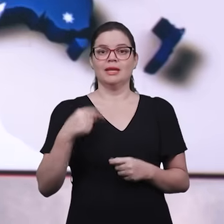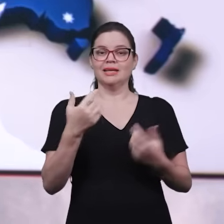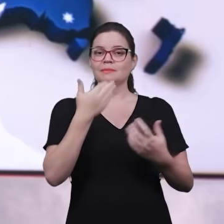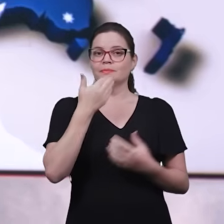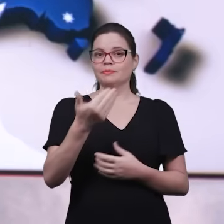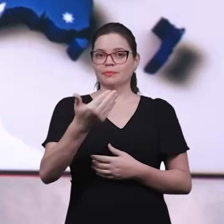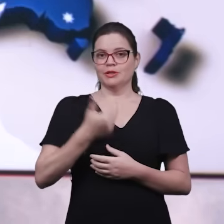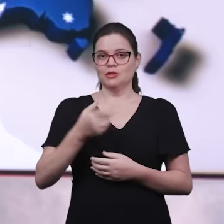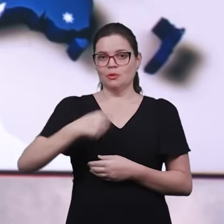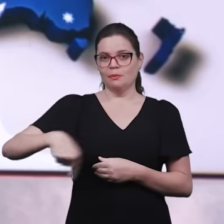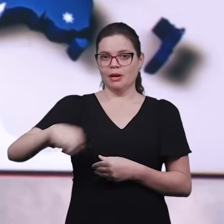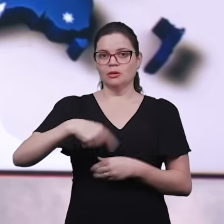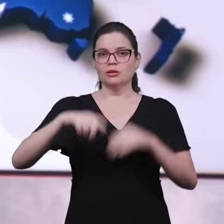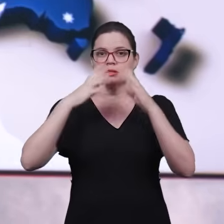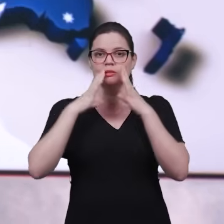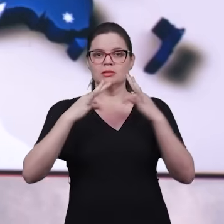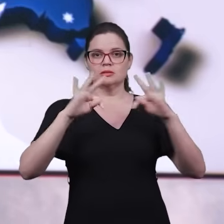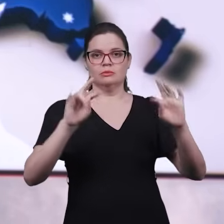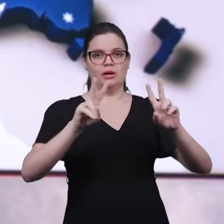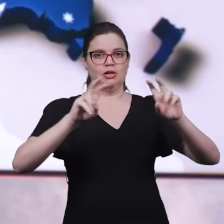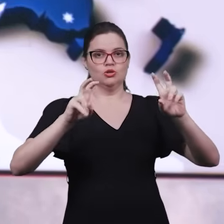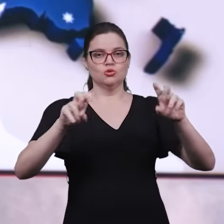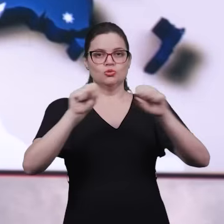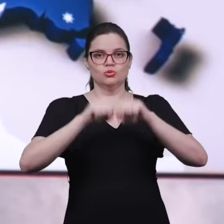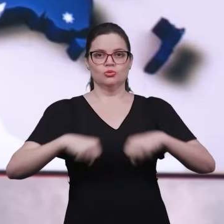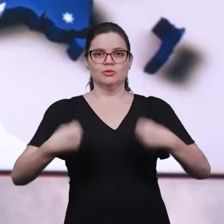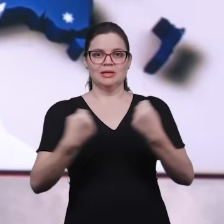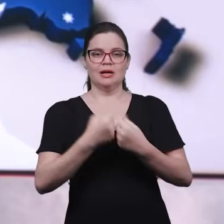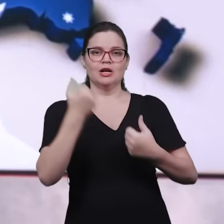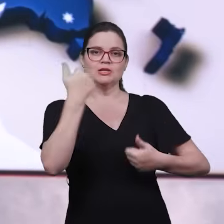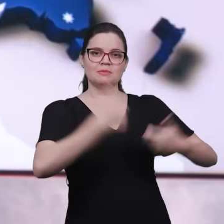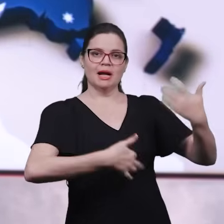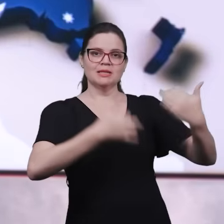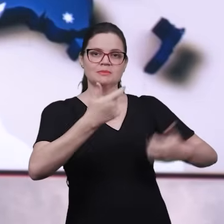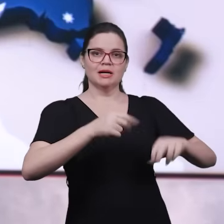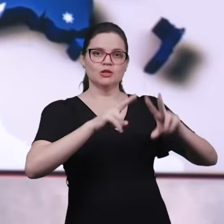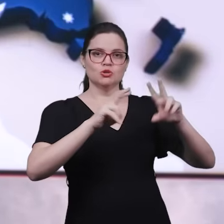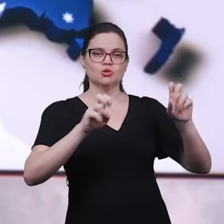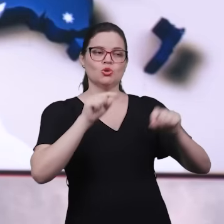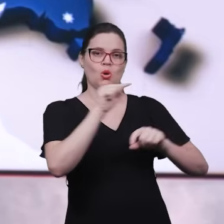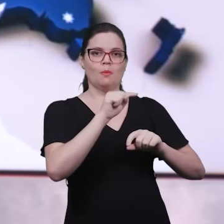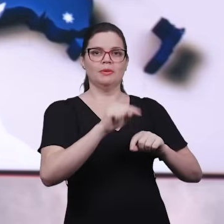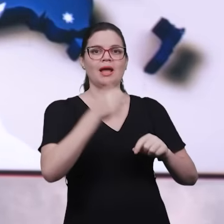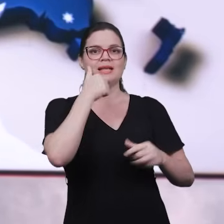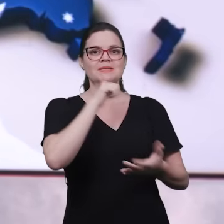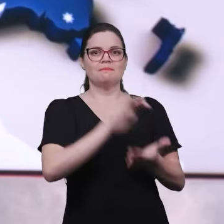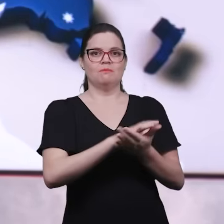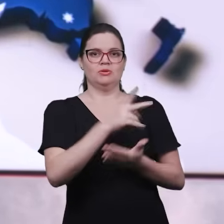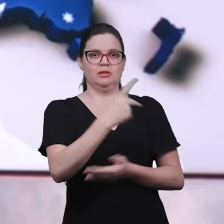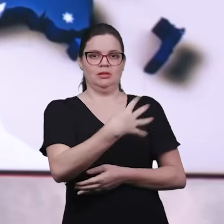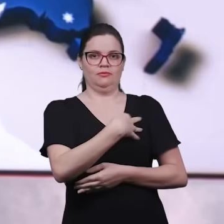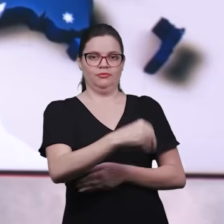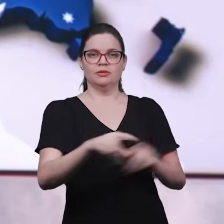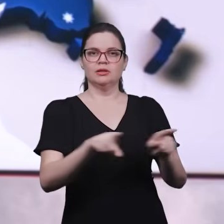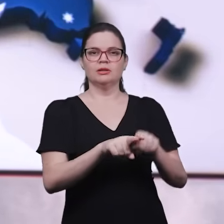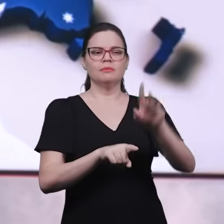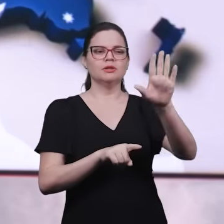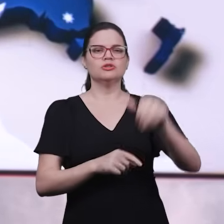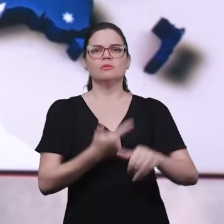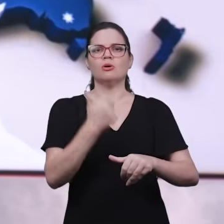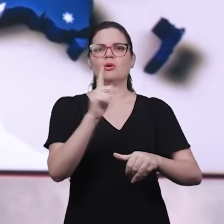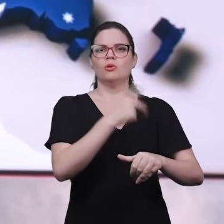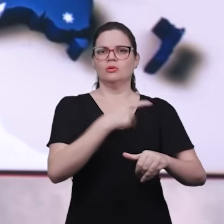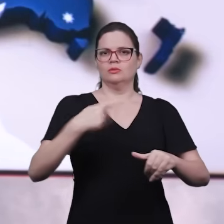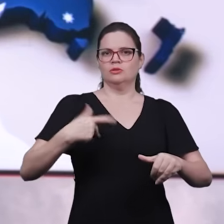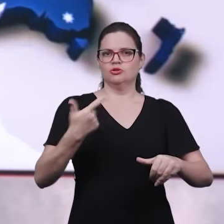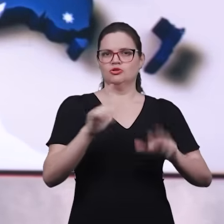que nós testemunhássemos da obra, daquilo que nós falamos no seminário, para a esposa dele e para o filho dele. Nesse almoço ele chamou também